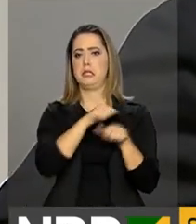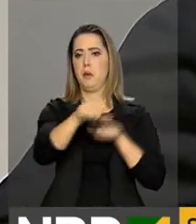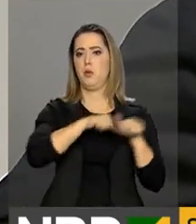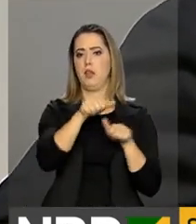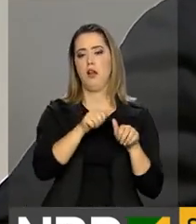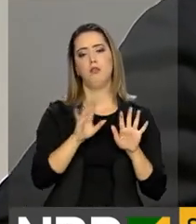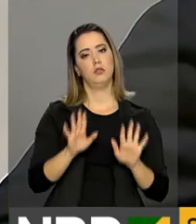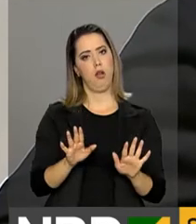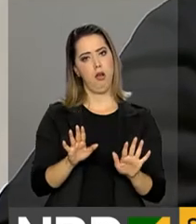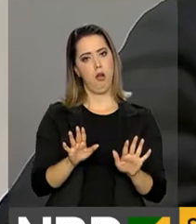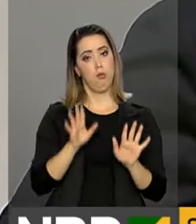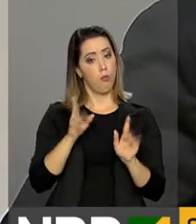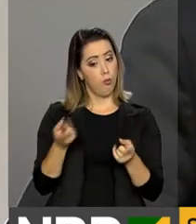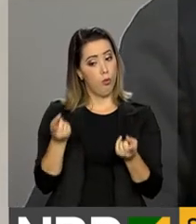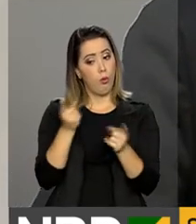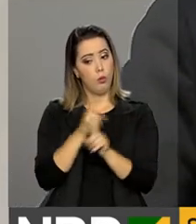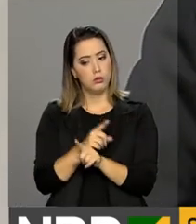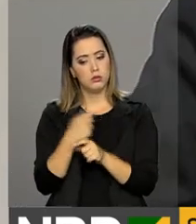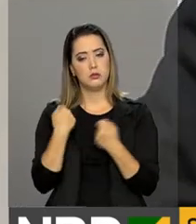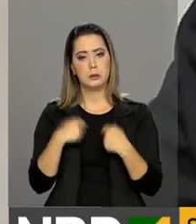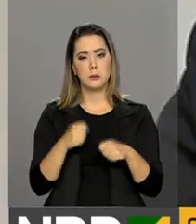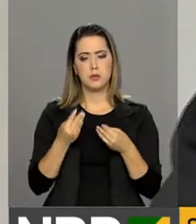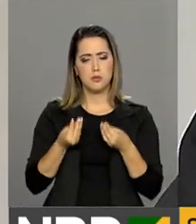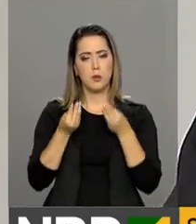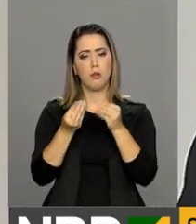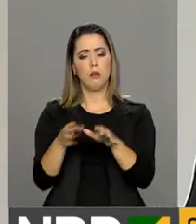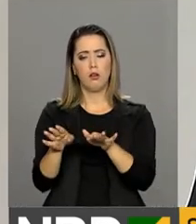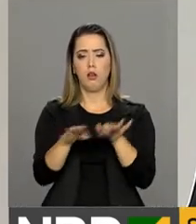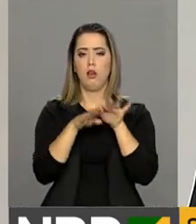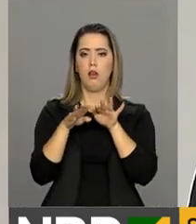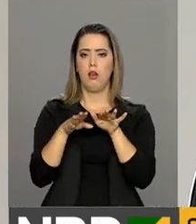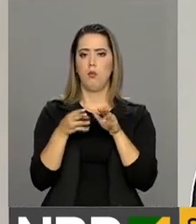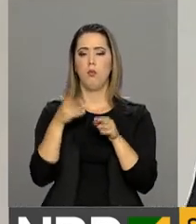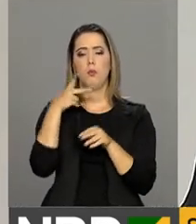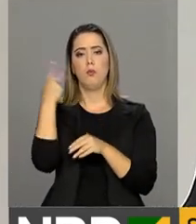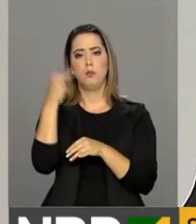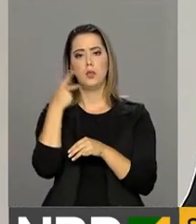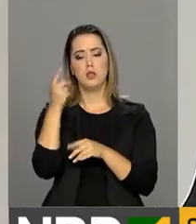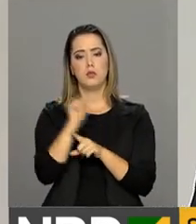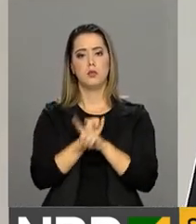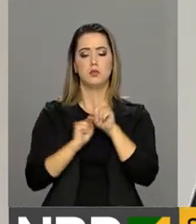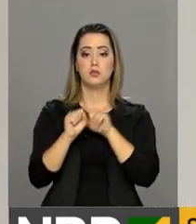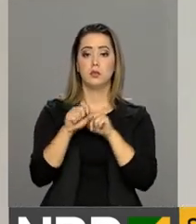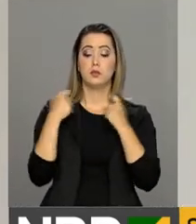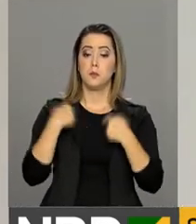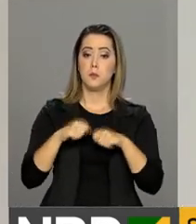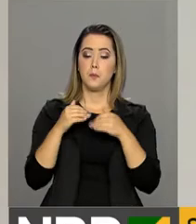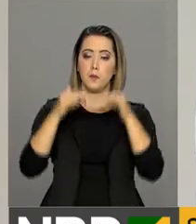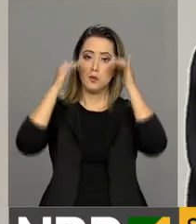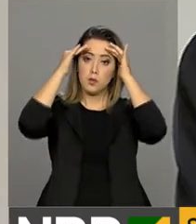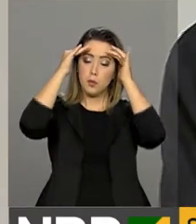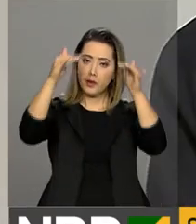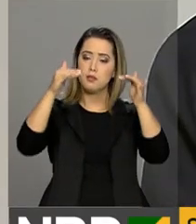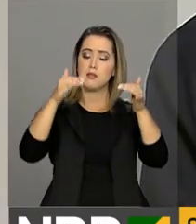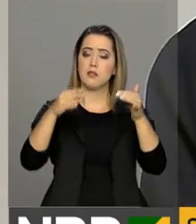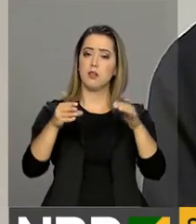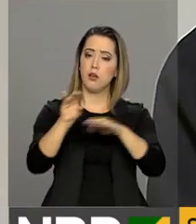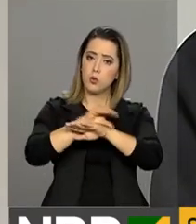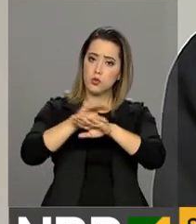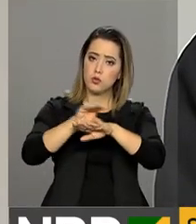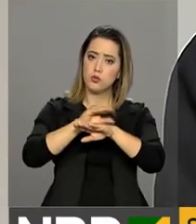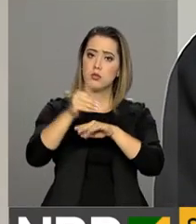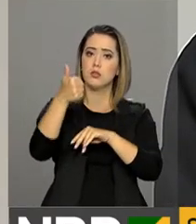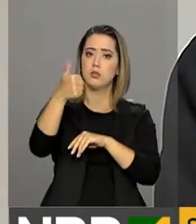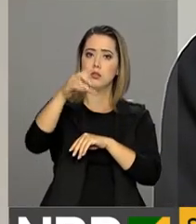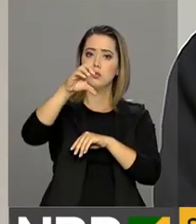não ao contrário se nós quisermos a estabilidade política estabilidade social nós temos que seguir com os dizeres da concessão de